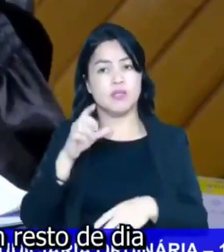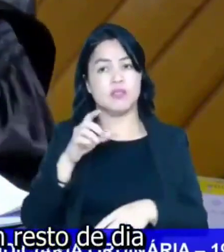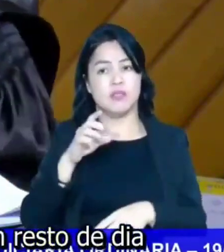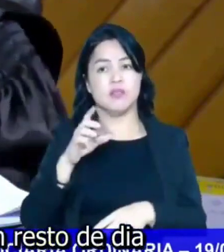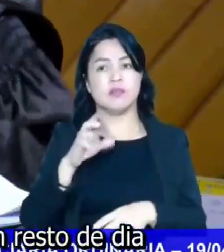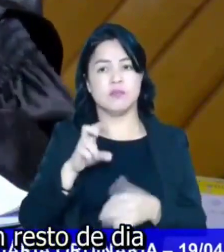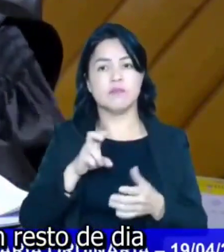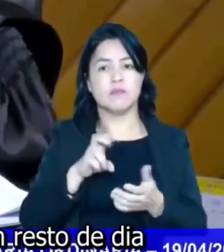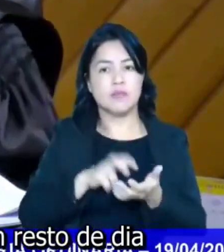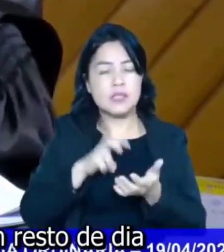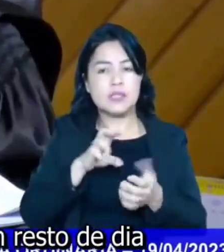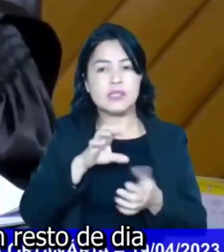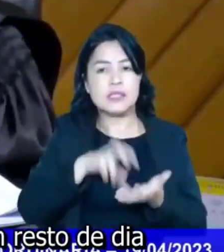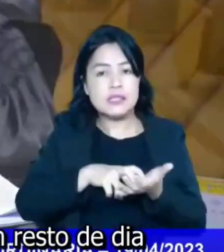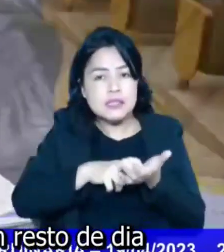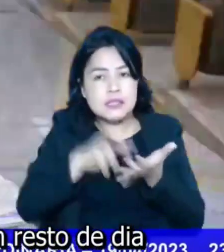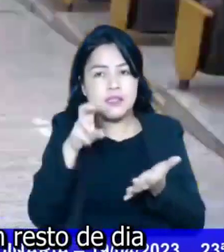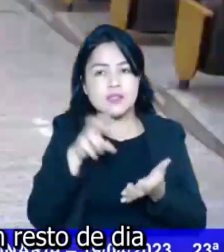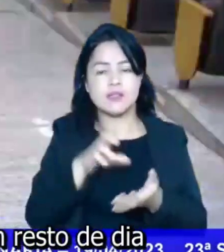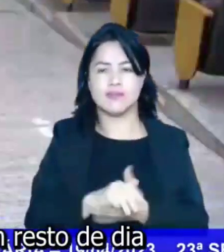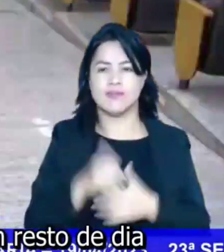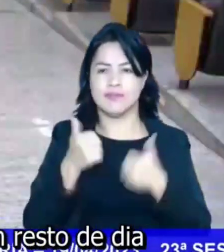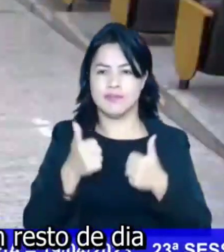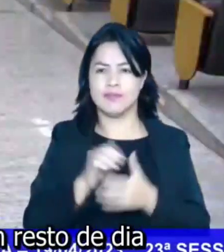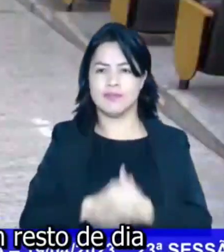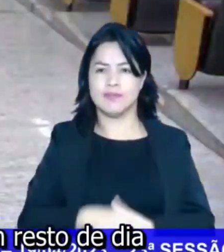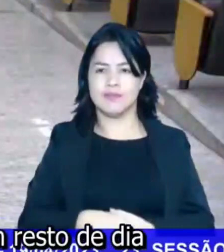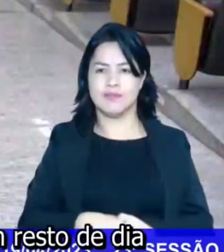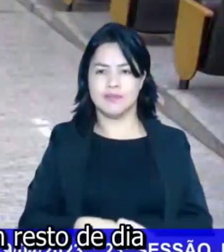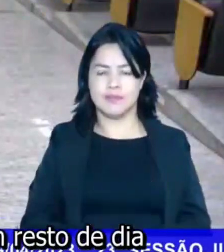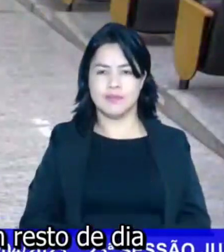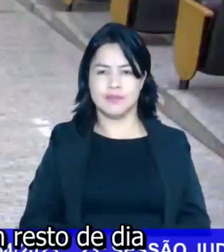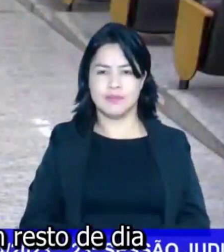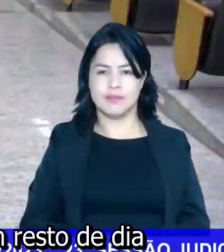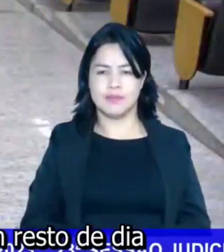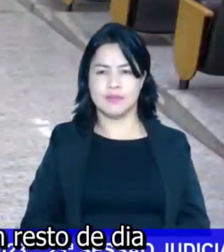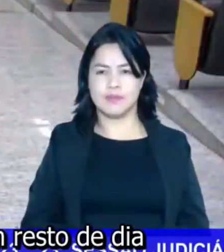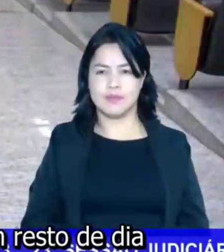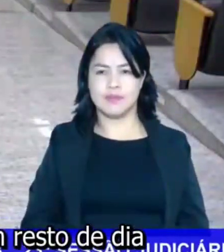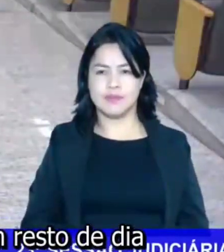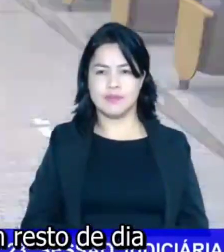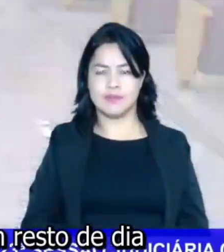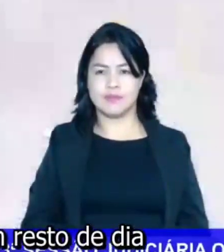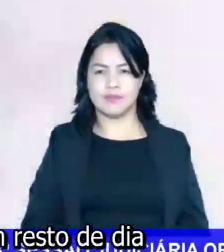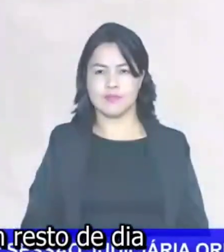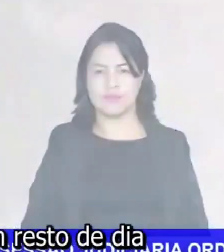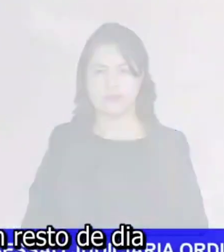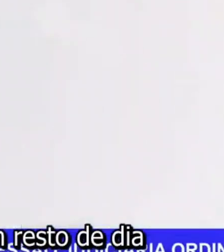bom? Tenham todos um bom resto de dia. Imagem ampla do plenário.